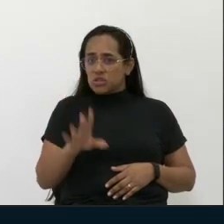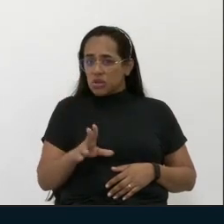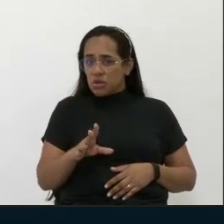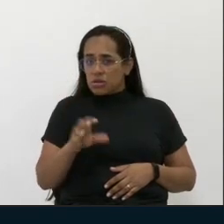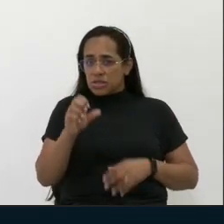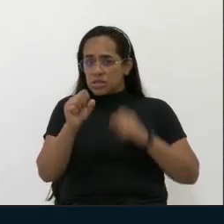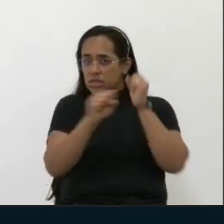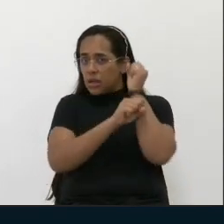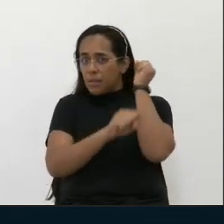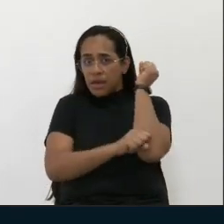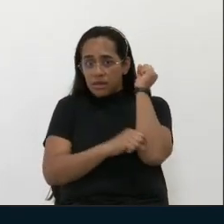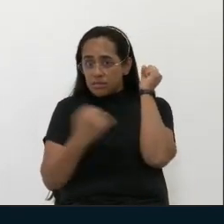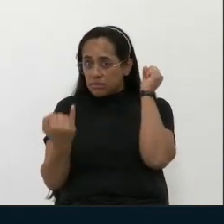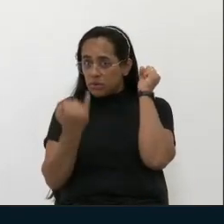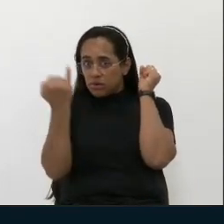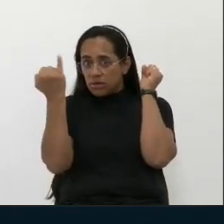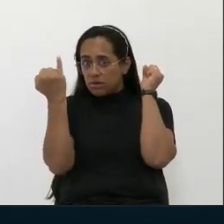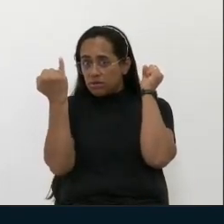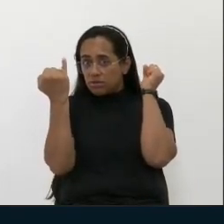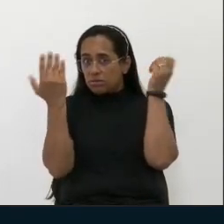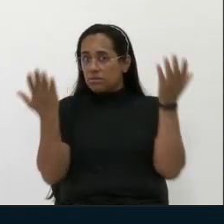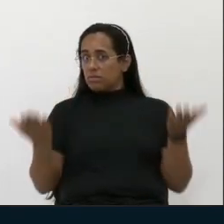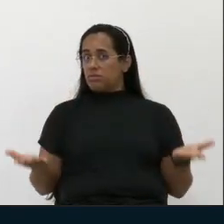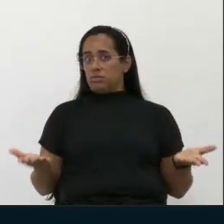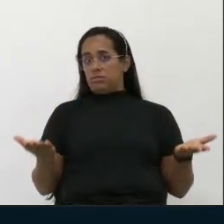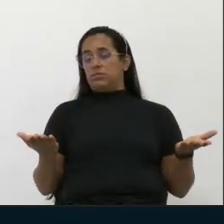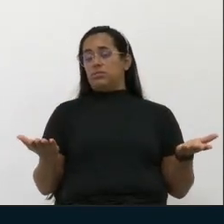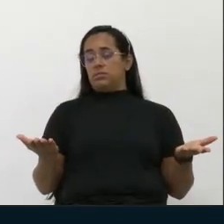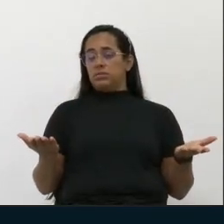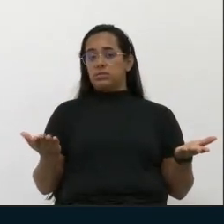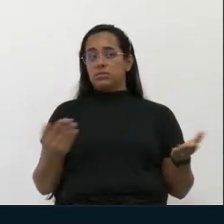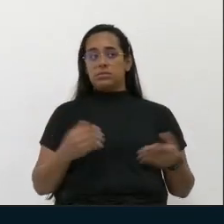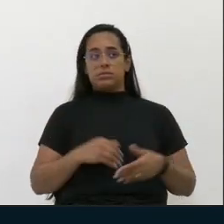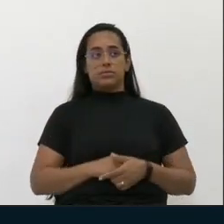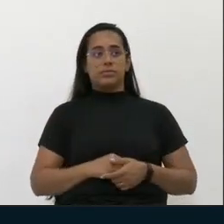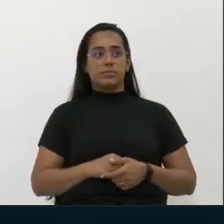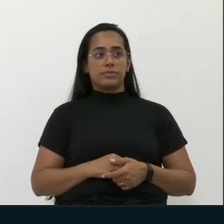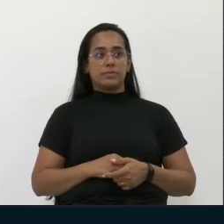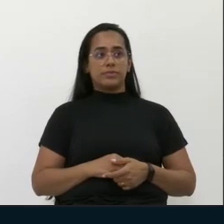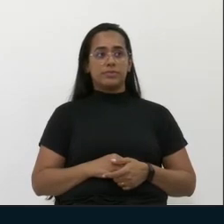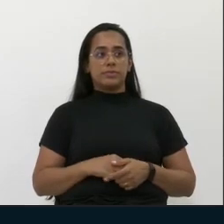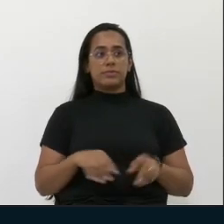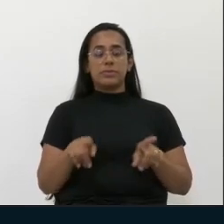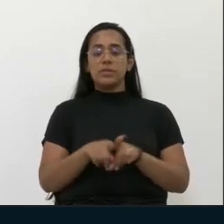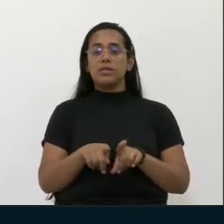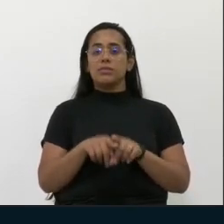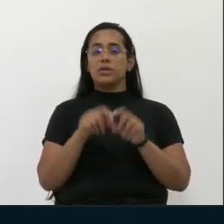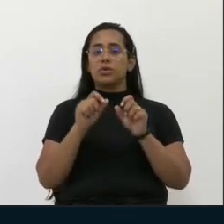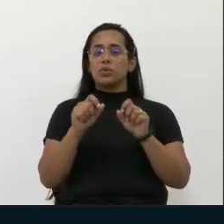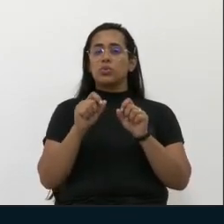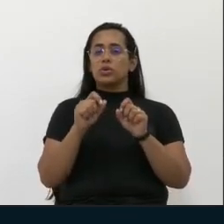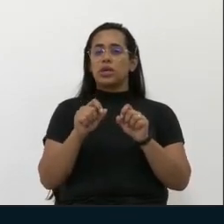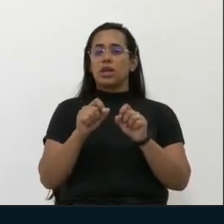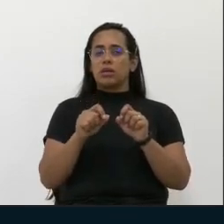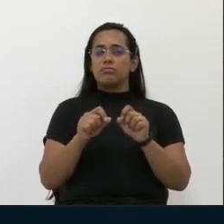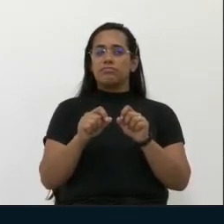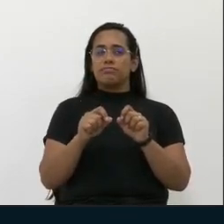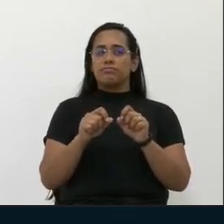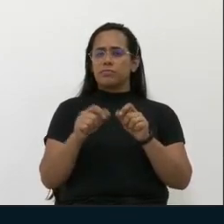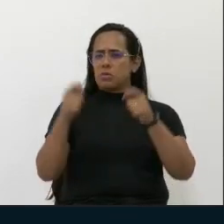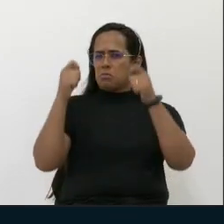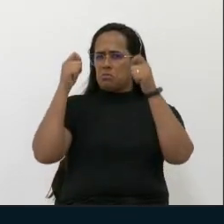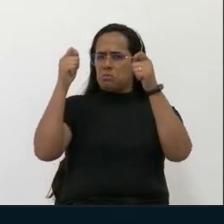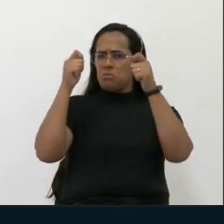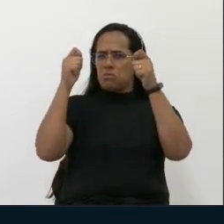Só estavam aqui por causa da Sabesp? Aliás, e o presidente? Vou até fazer um protesto aqui. Aquele